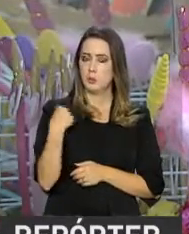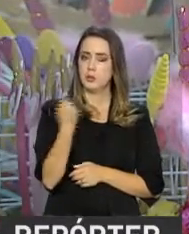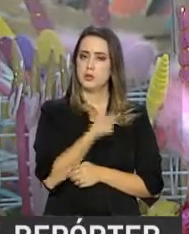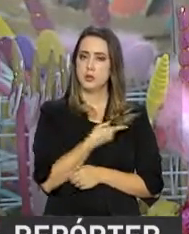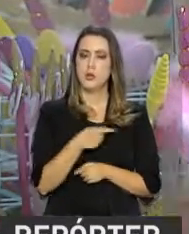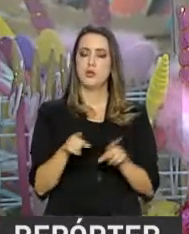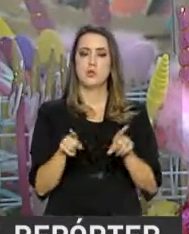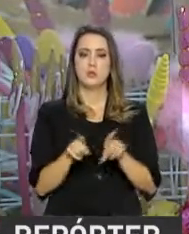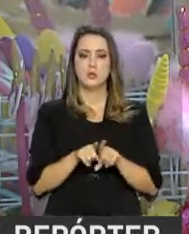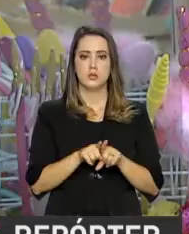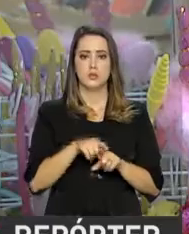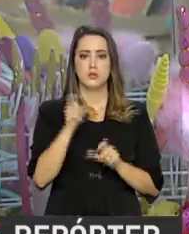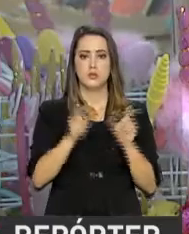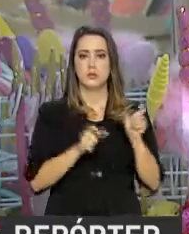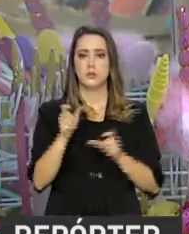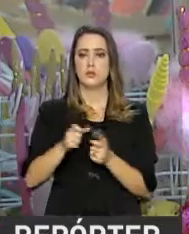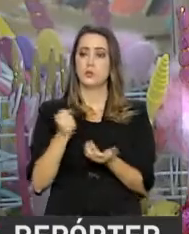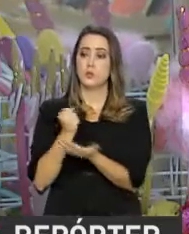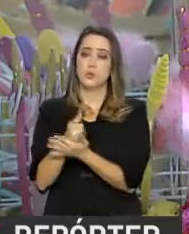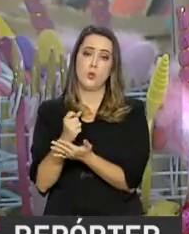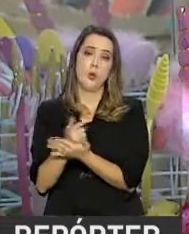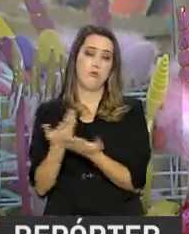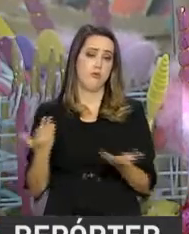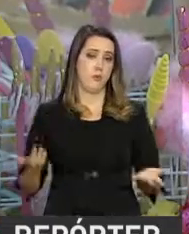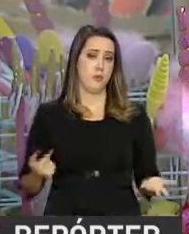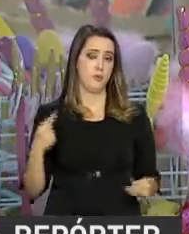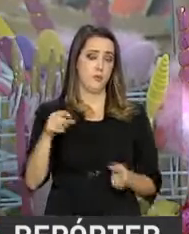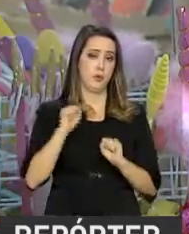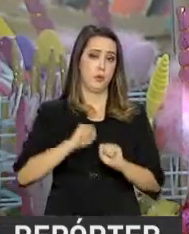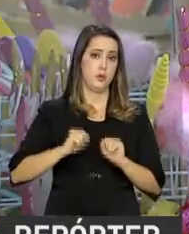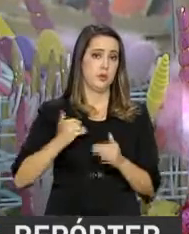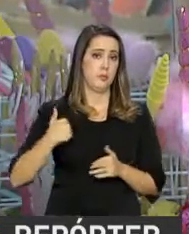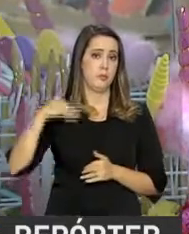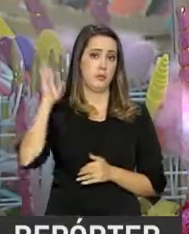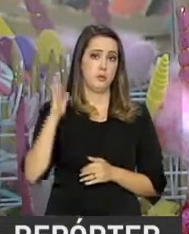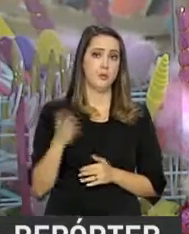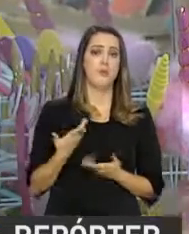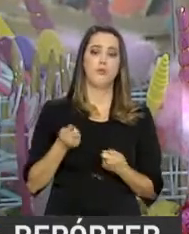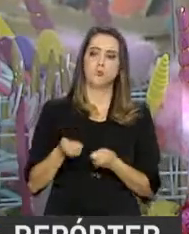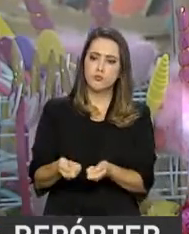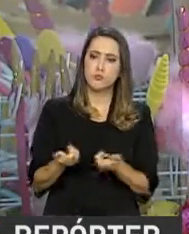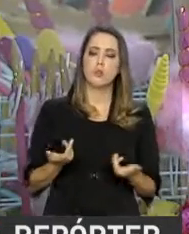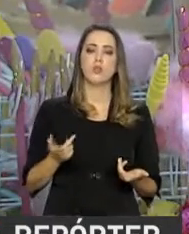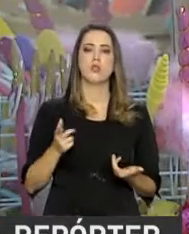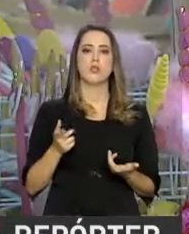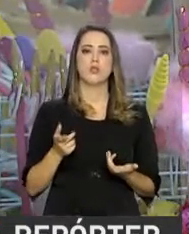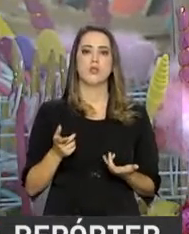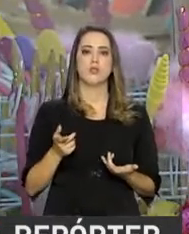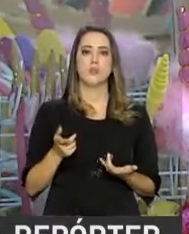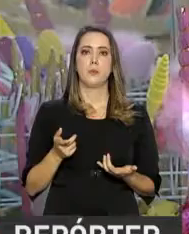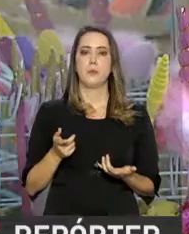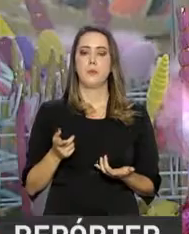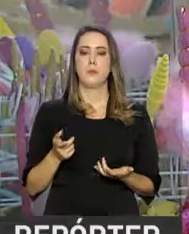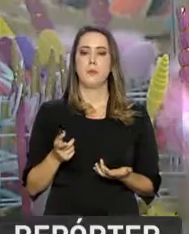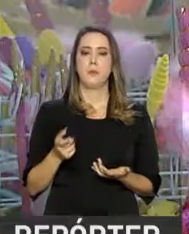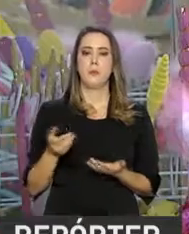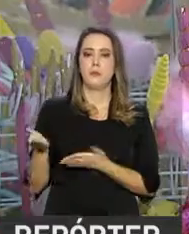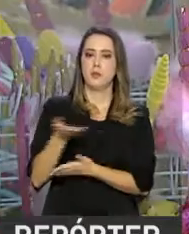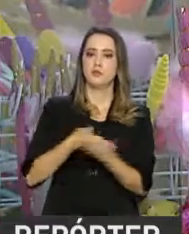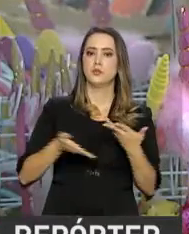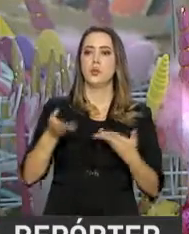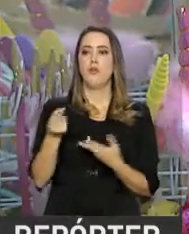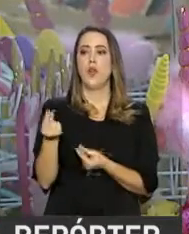nós lojistas e para os clientes também que ele vai ter um poder maior de briga na hora de de de